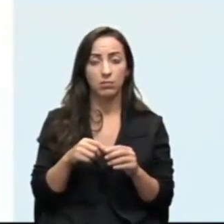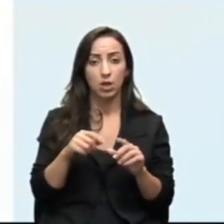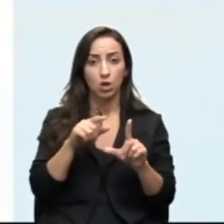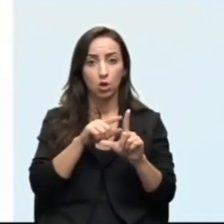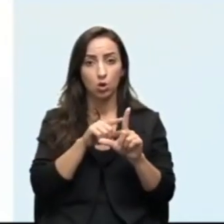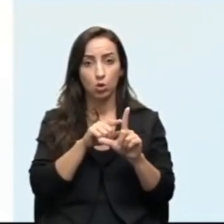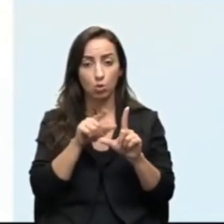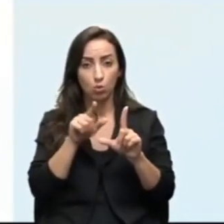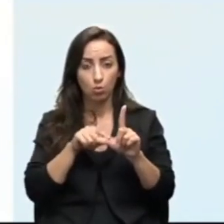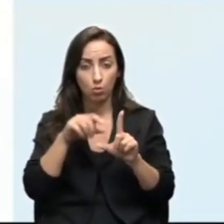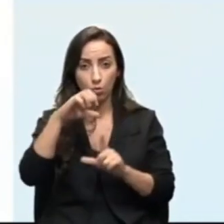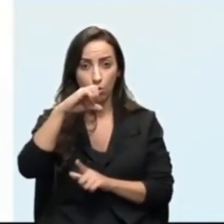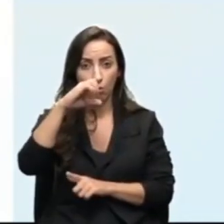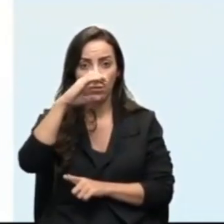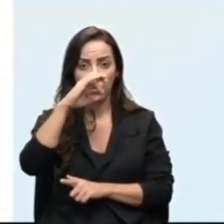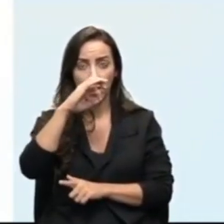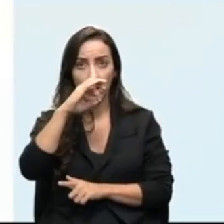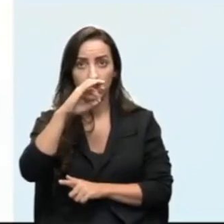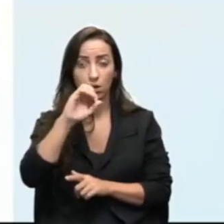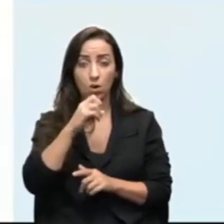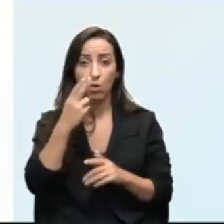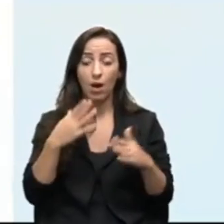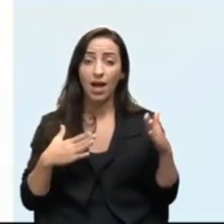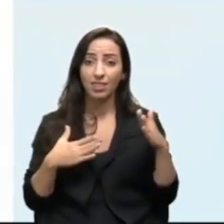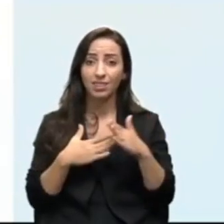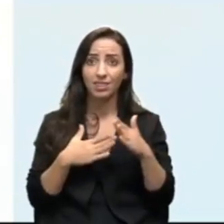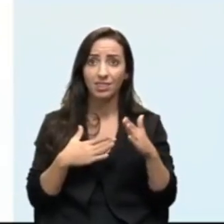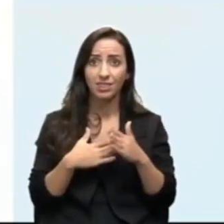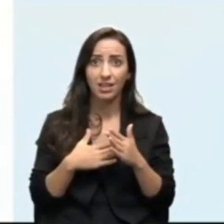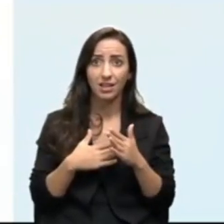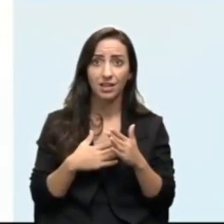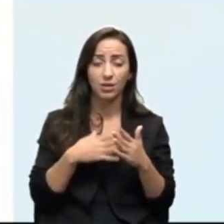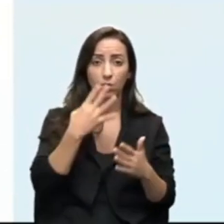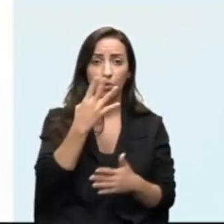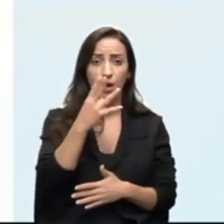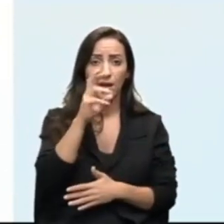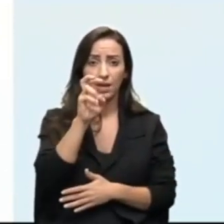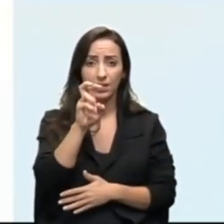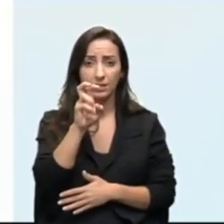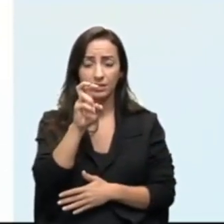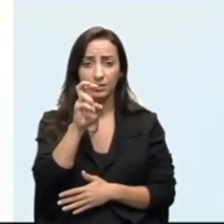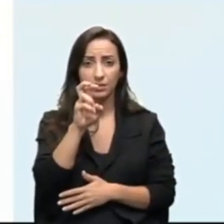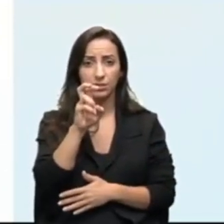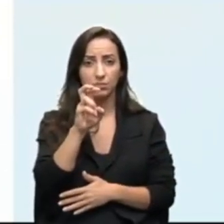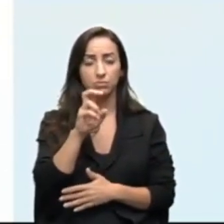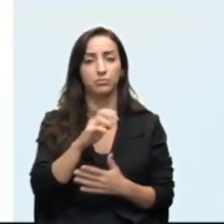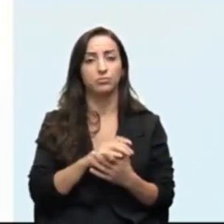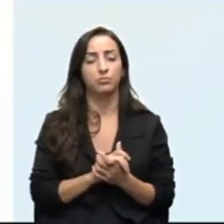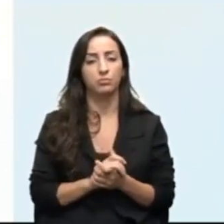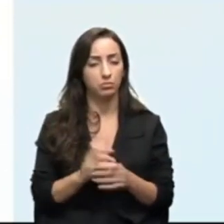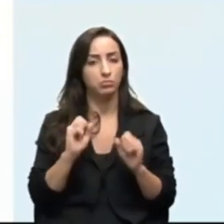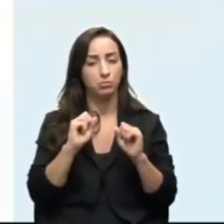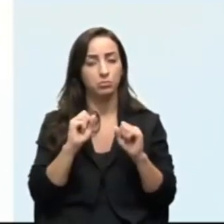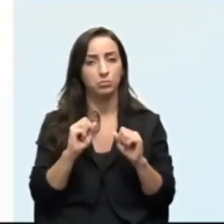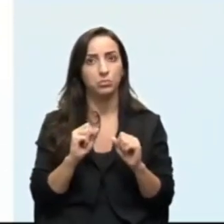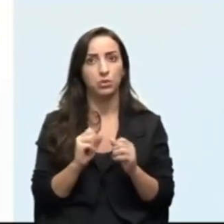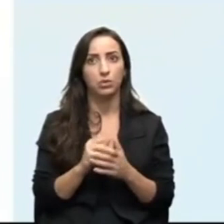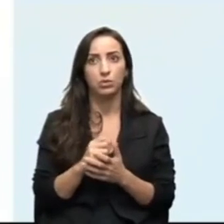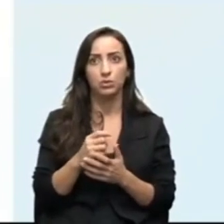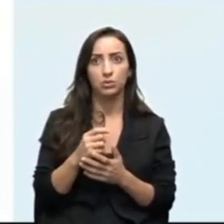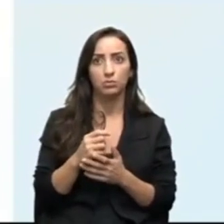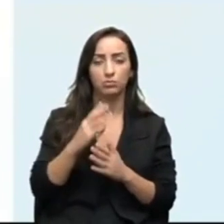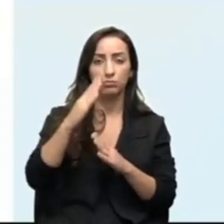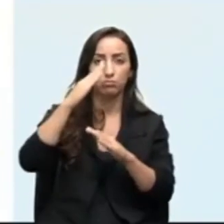graus ou até no máximo em 45 graus. Nós podemos colocar então o nosso